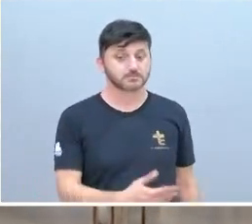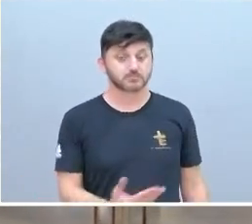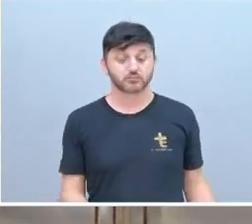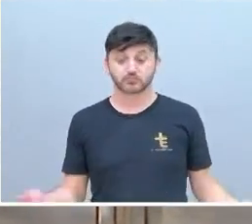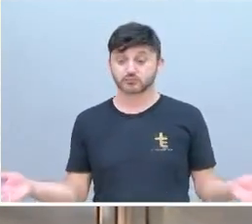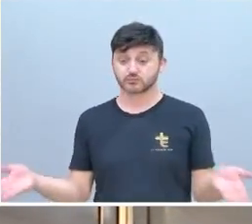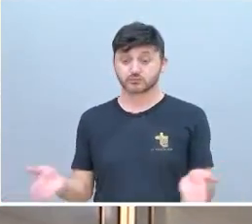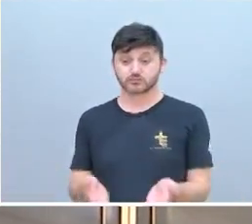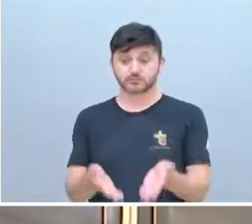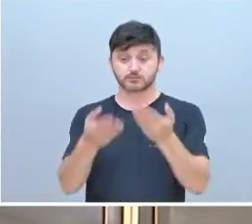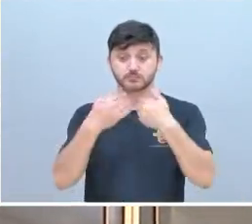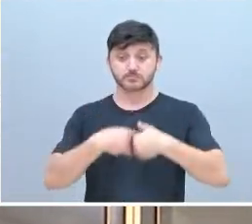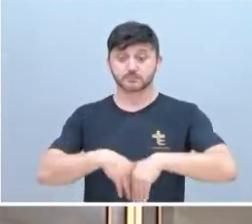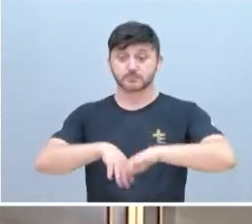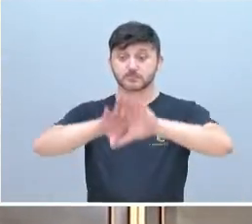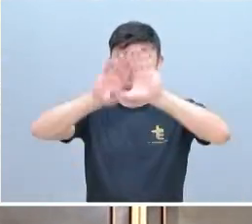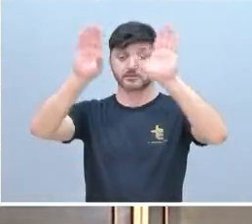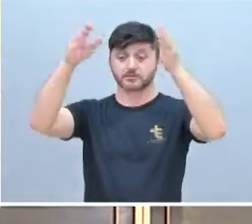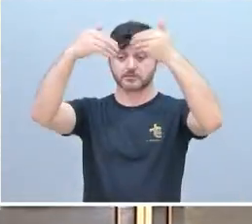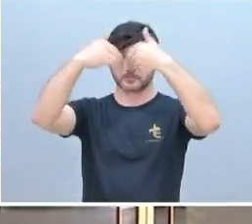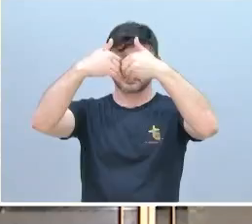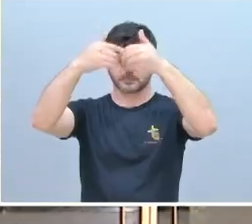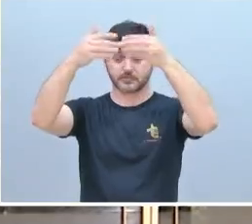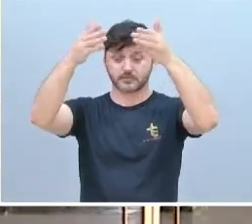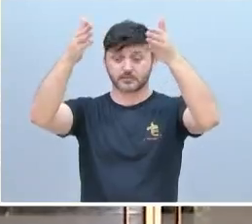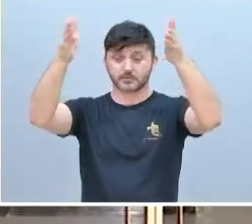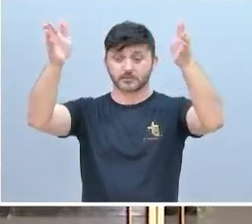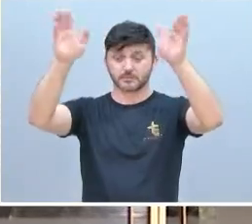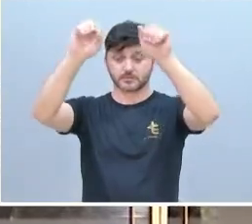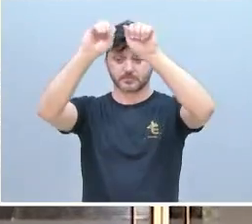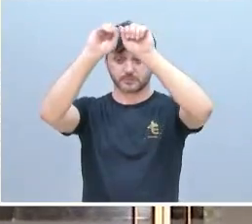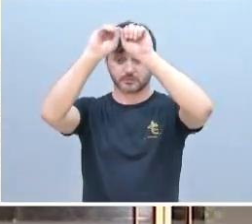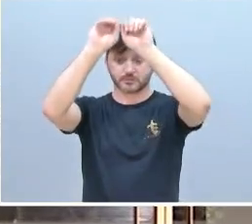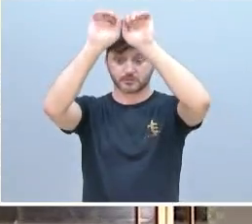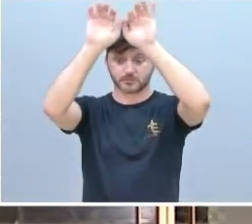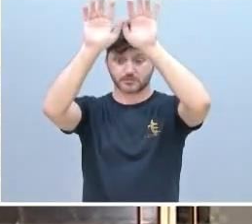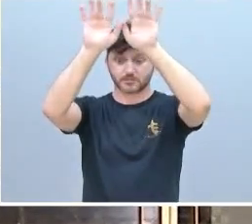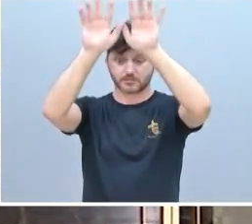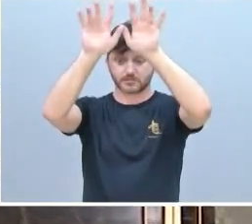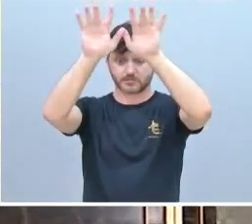Hoje o céu se abre para